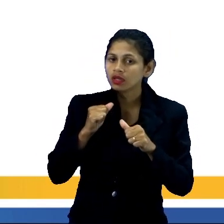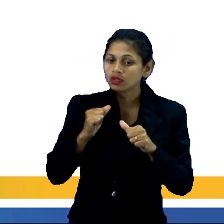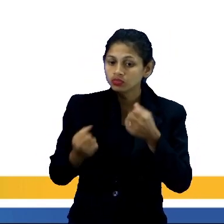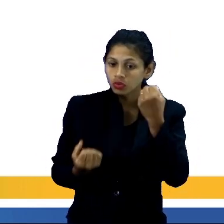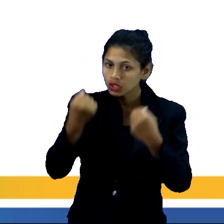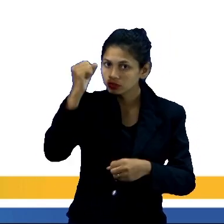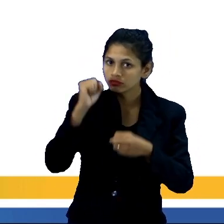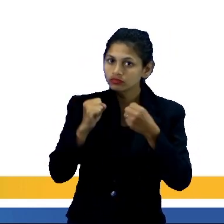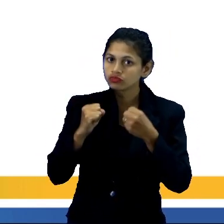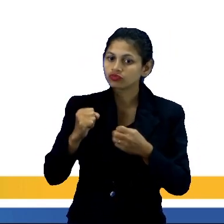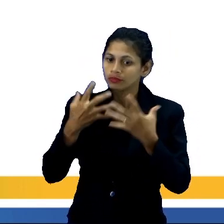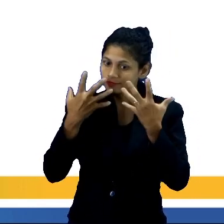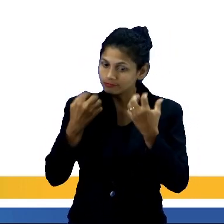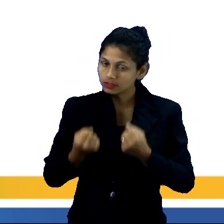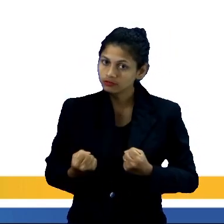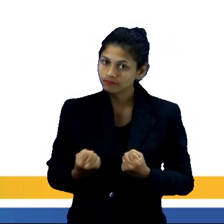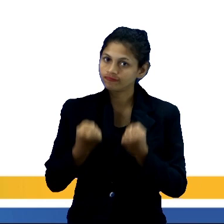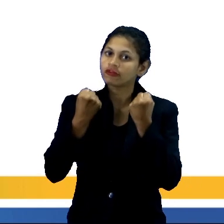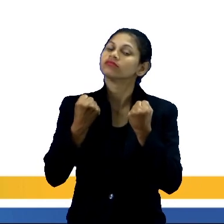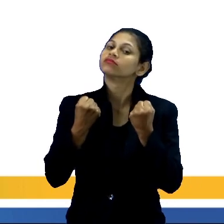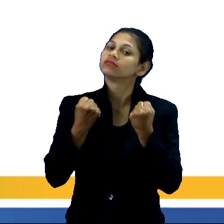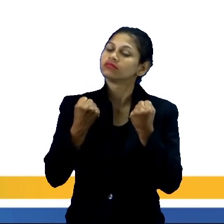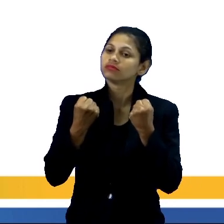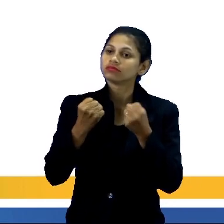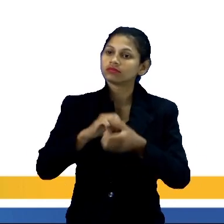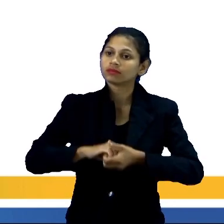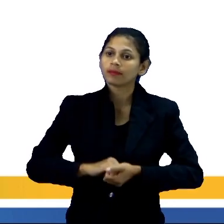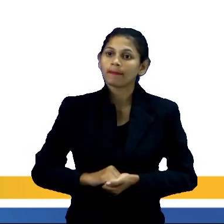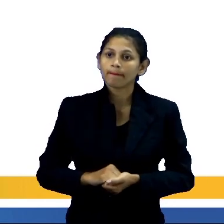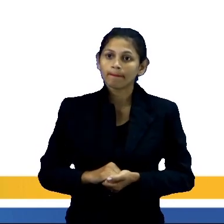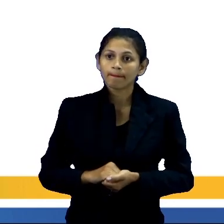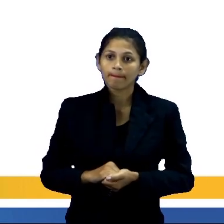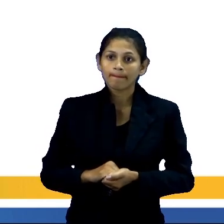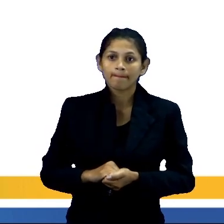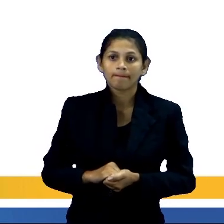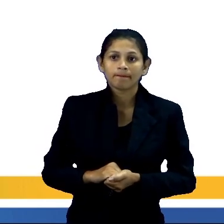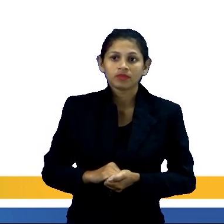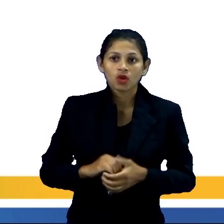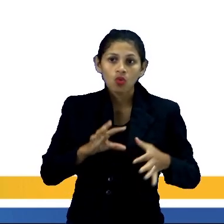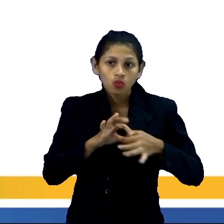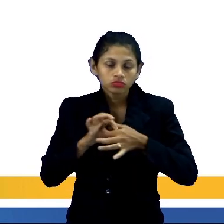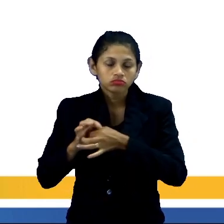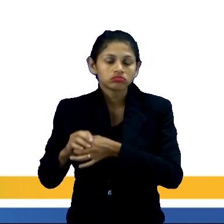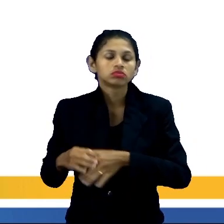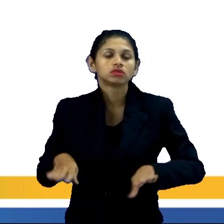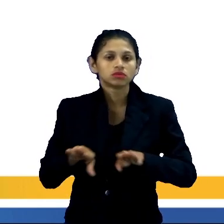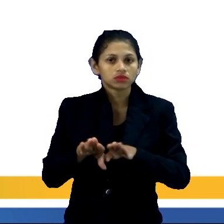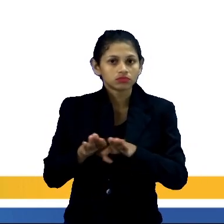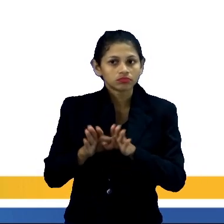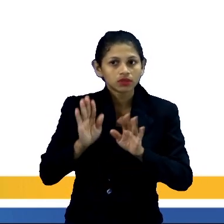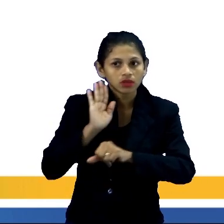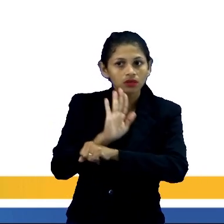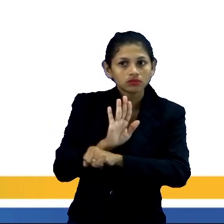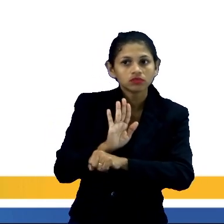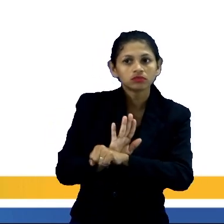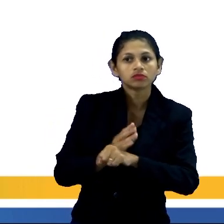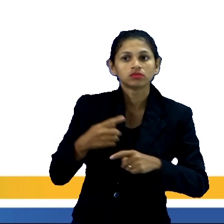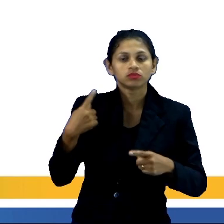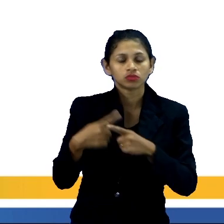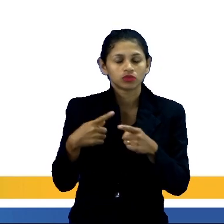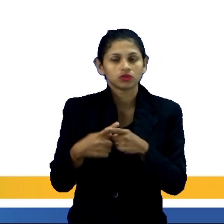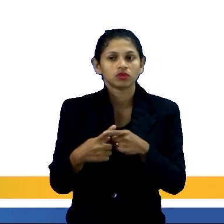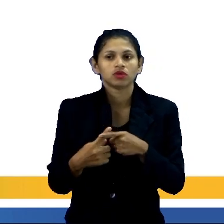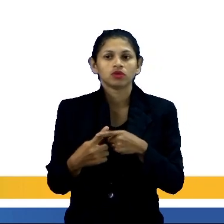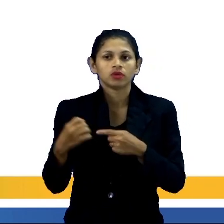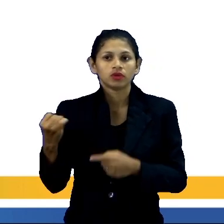pesada. O contexto exterior também ajudou, pois era complicado importar máquinas no momento em que os países